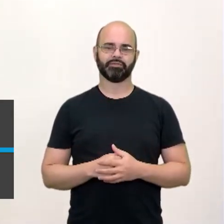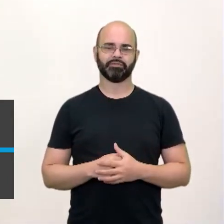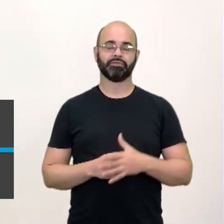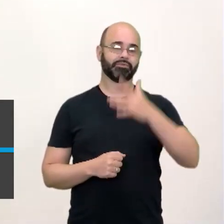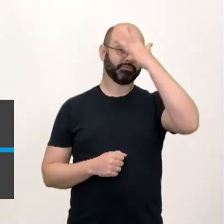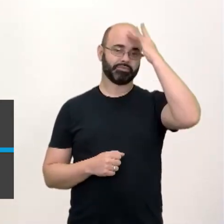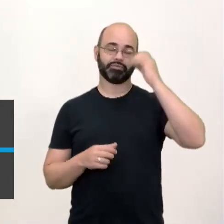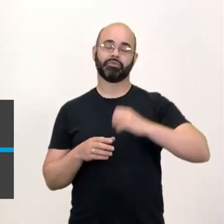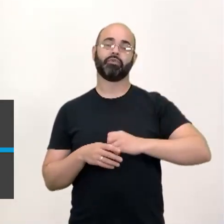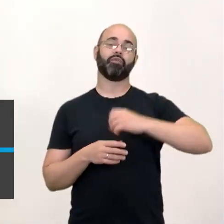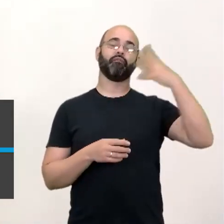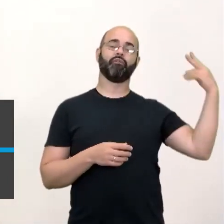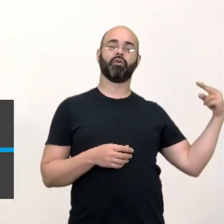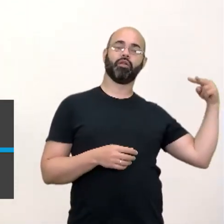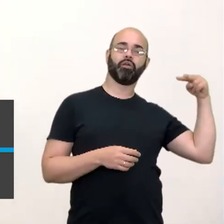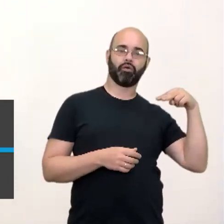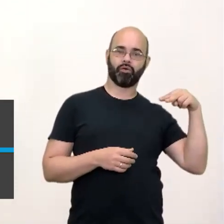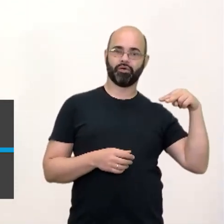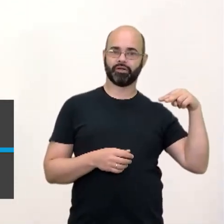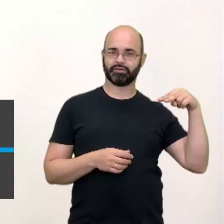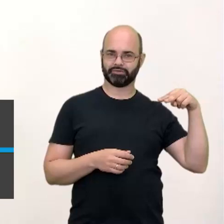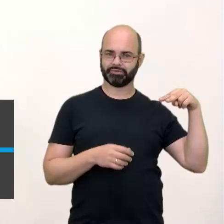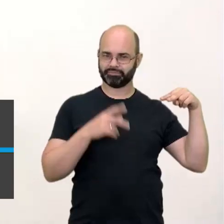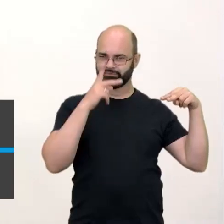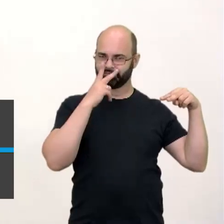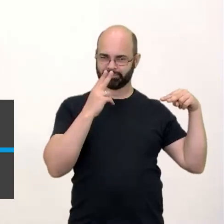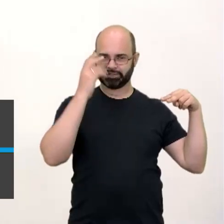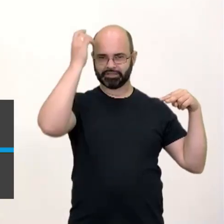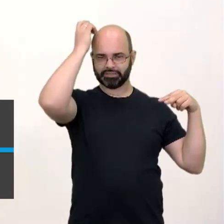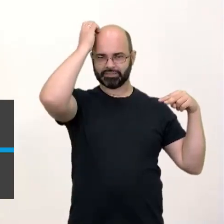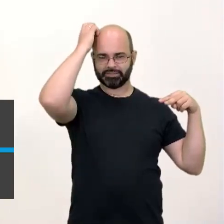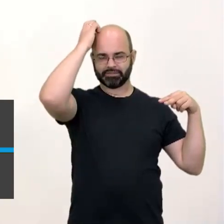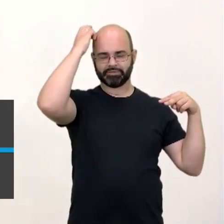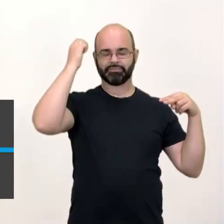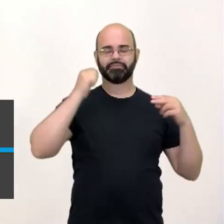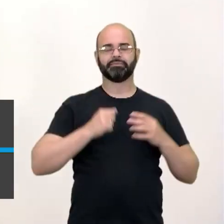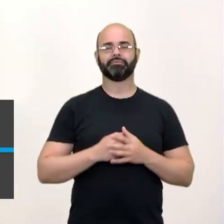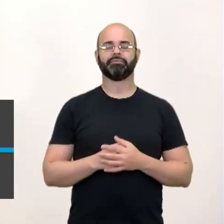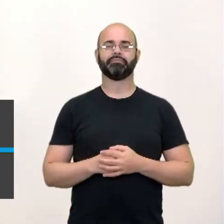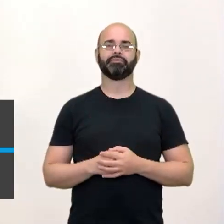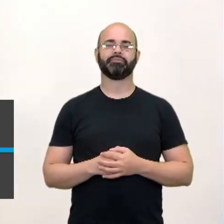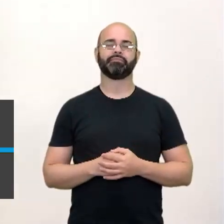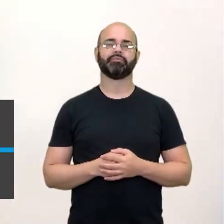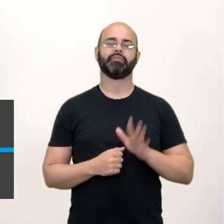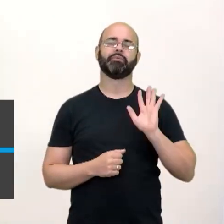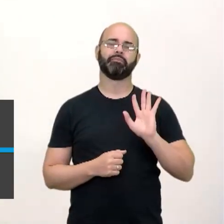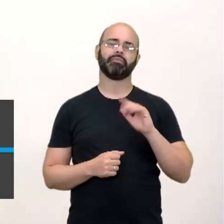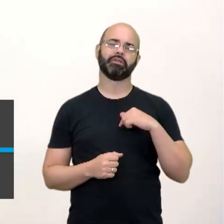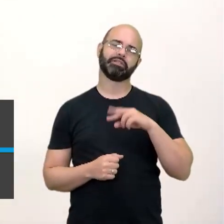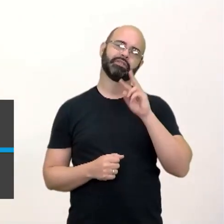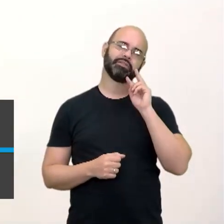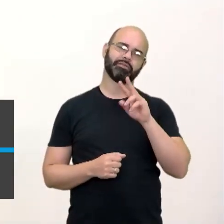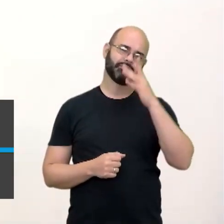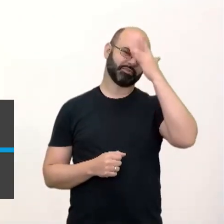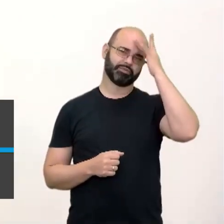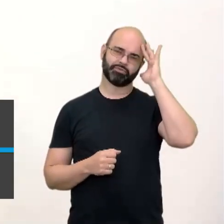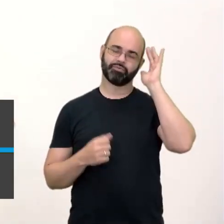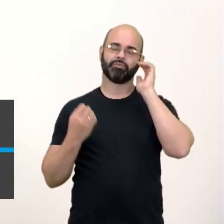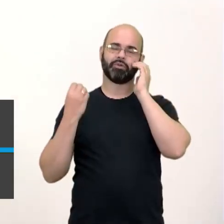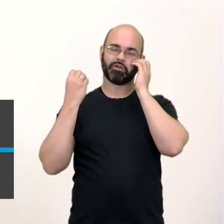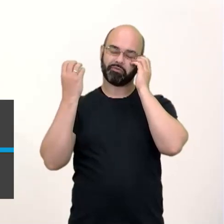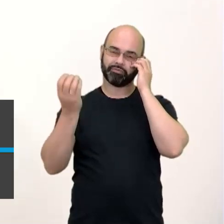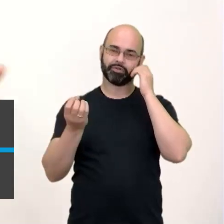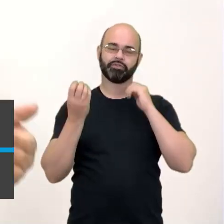estrangeiro. E quando eu, como historiador, me remeto aqui às coletâneas que os viajantes fizeram, quando,